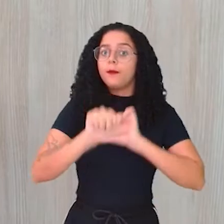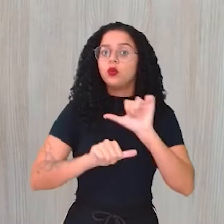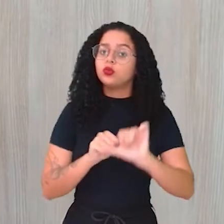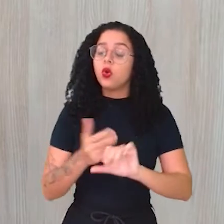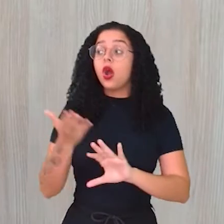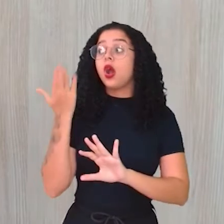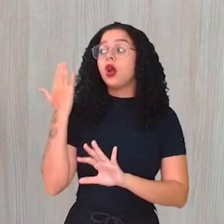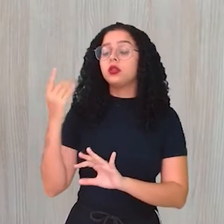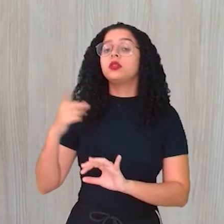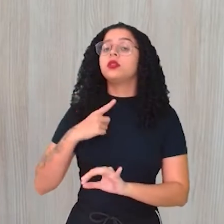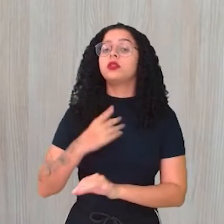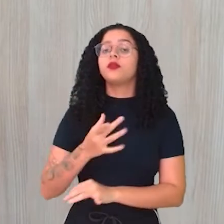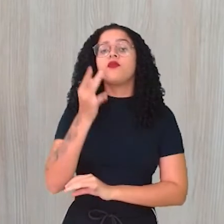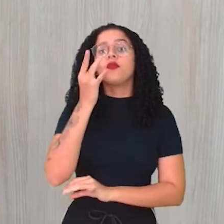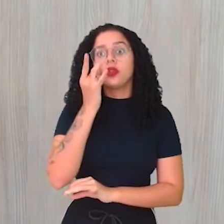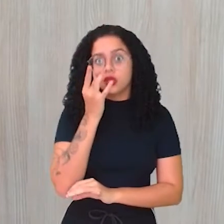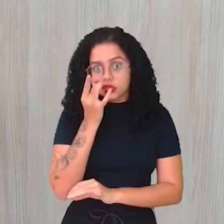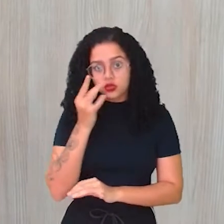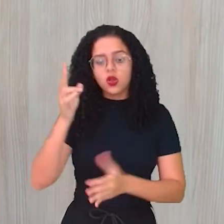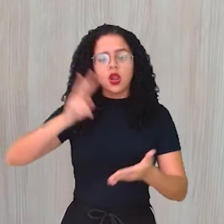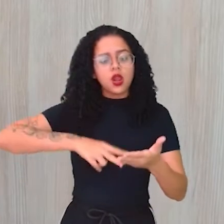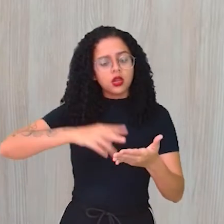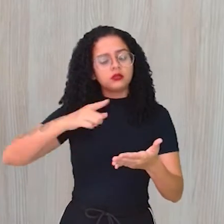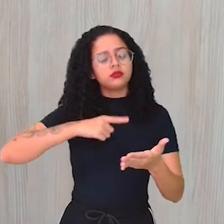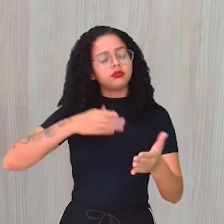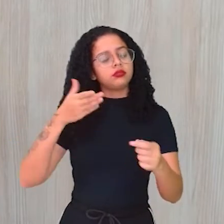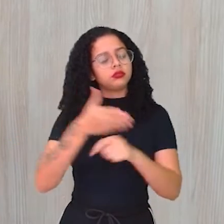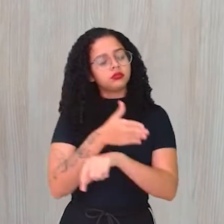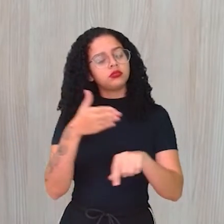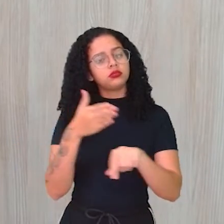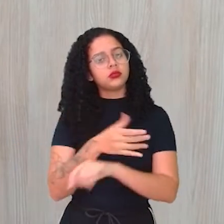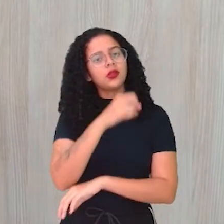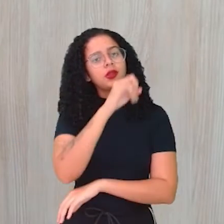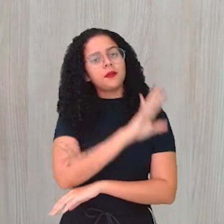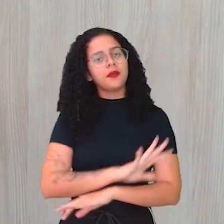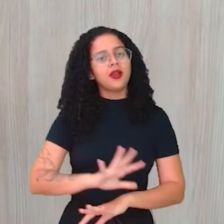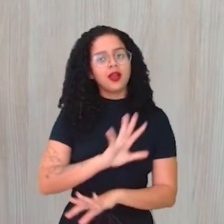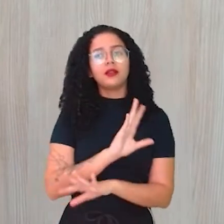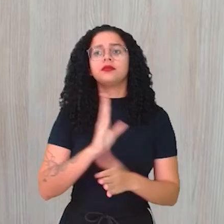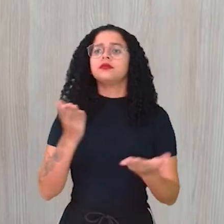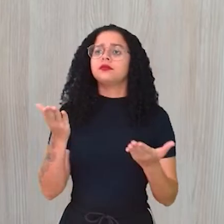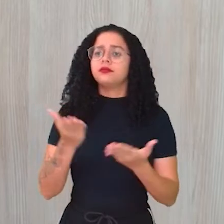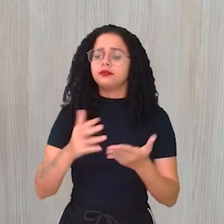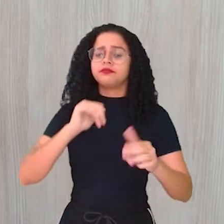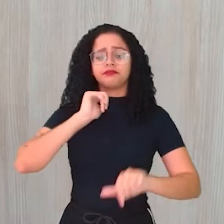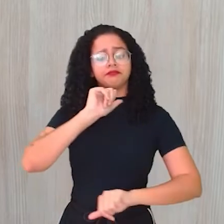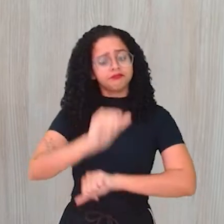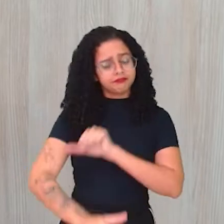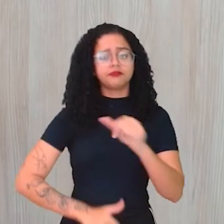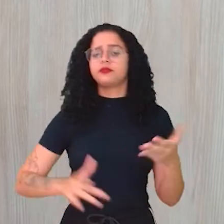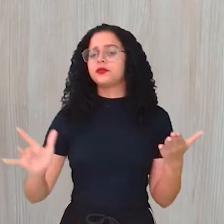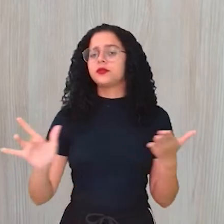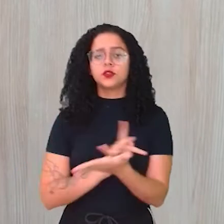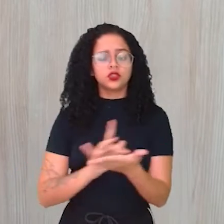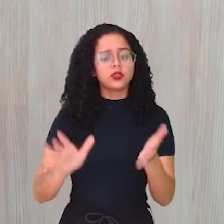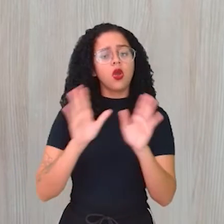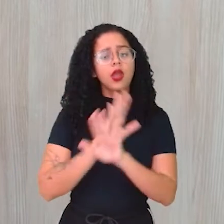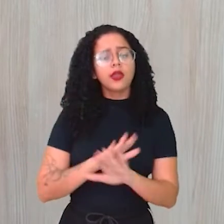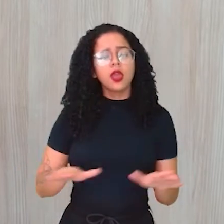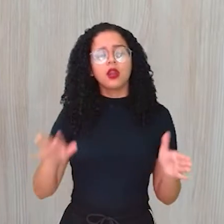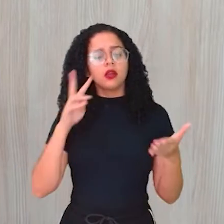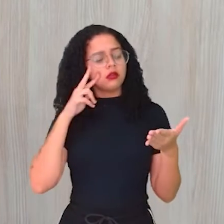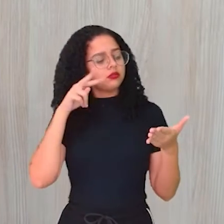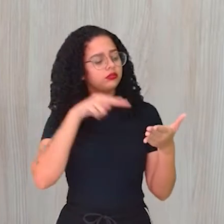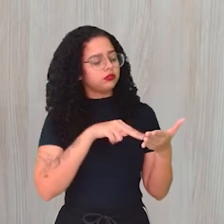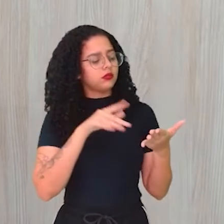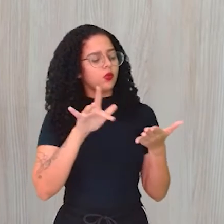físico para você ler, para você ter acesso àquelas imagens, e depois ali aparecendo no digital, né? As crianças observando por